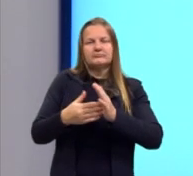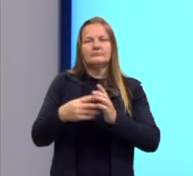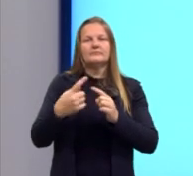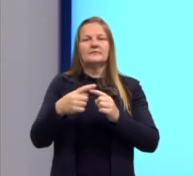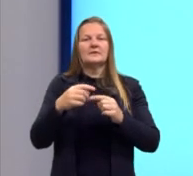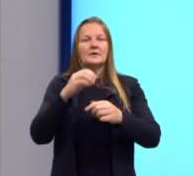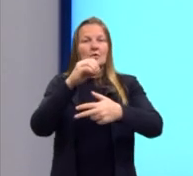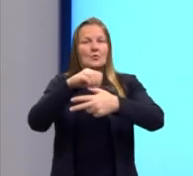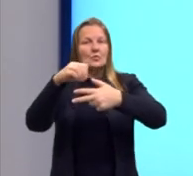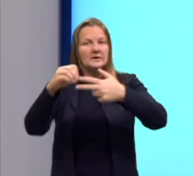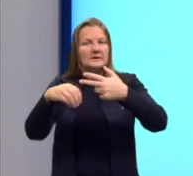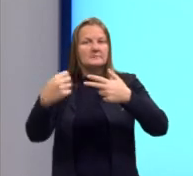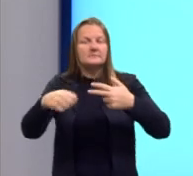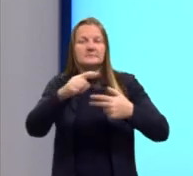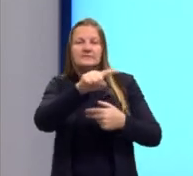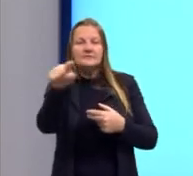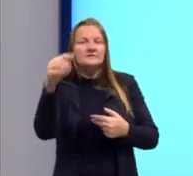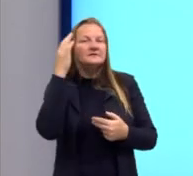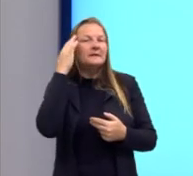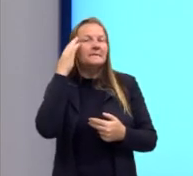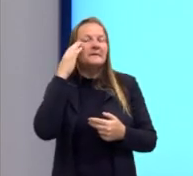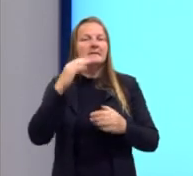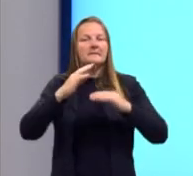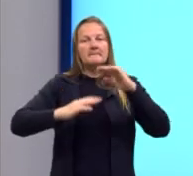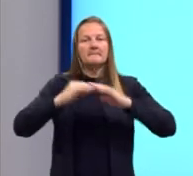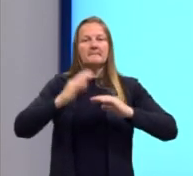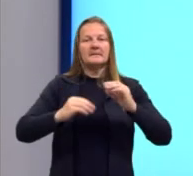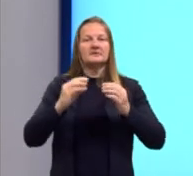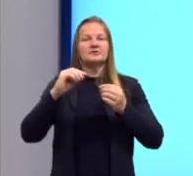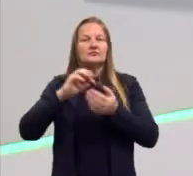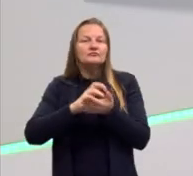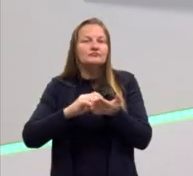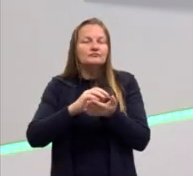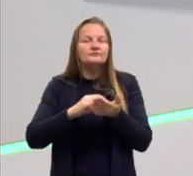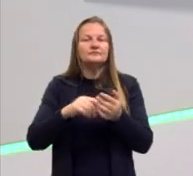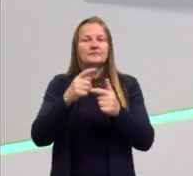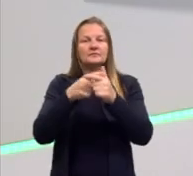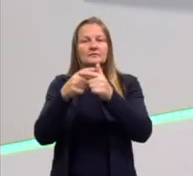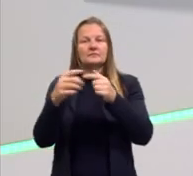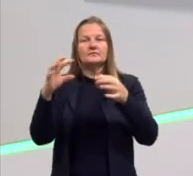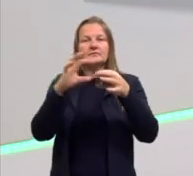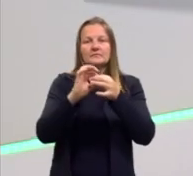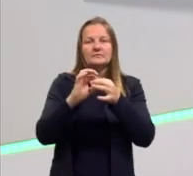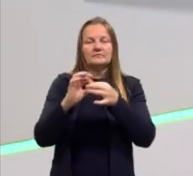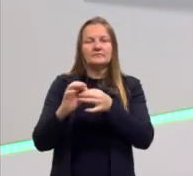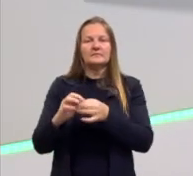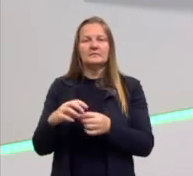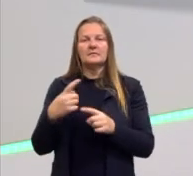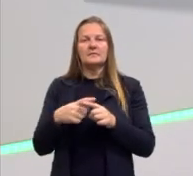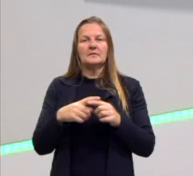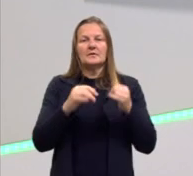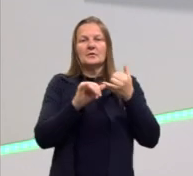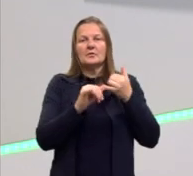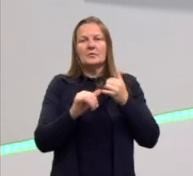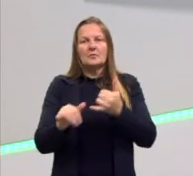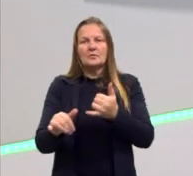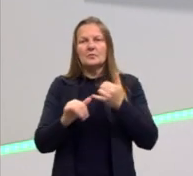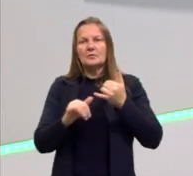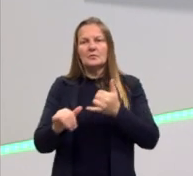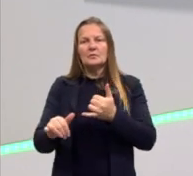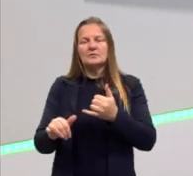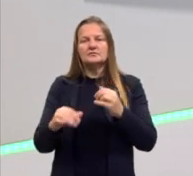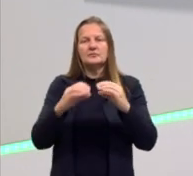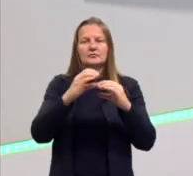quem ele quer que você saiba tirar da prática né e resolver os problemas porque a gente vai falar de corrente estamos